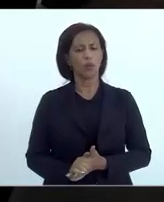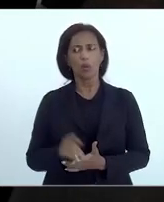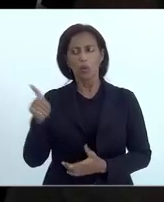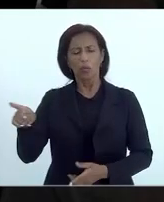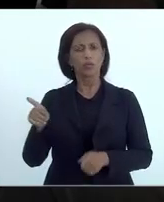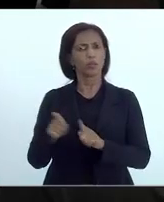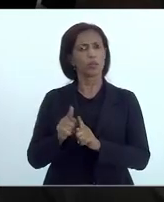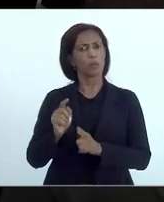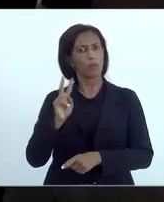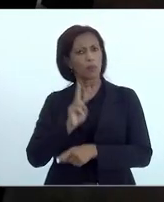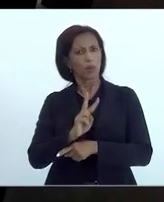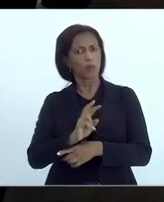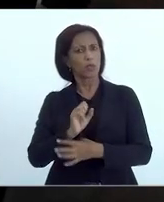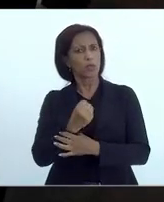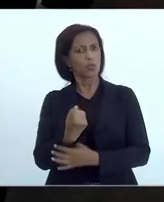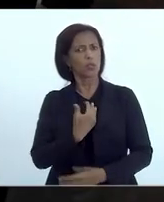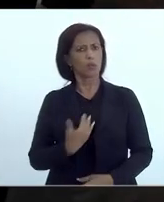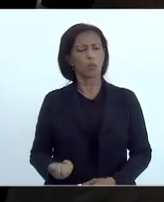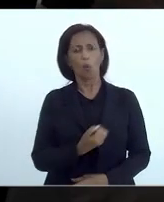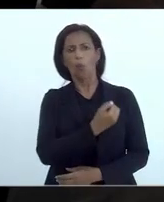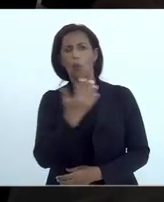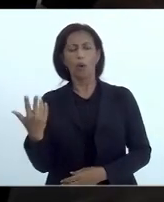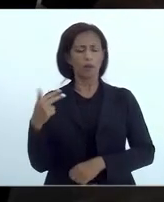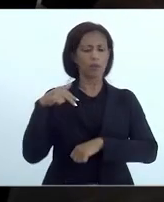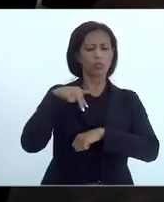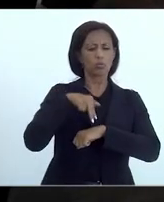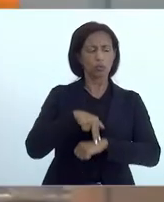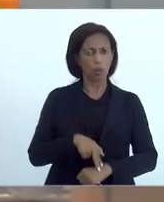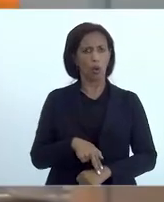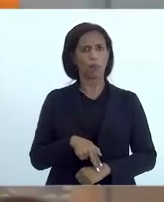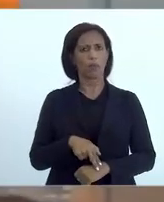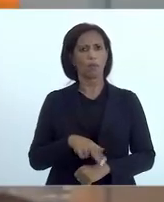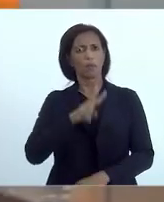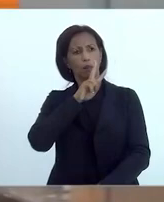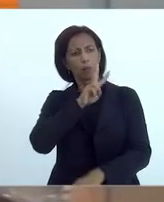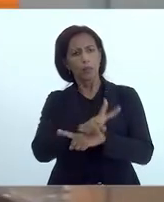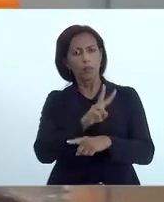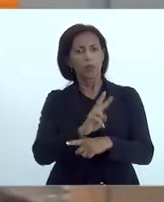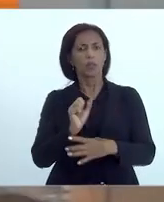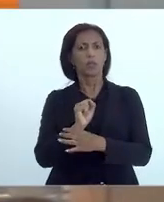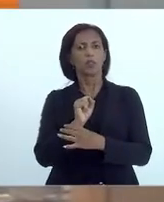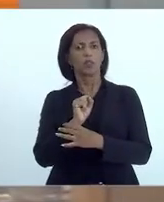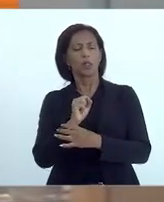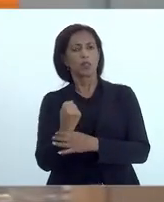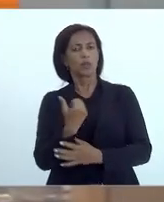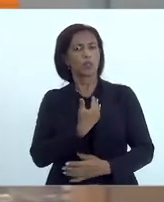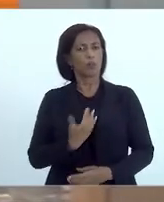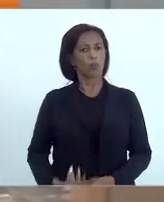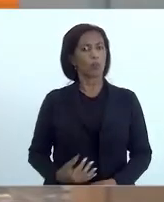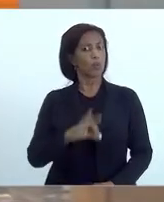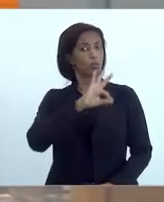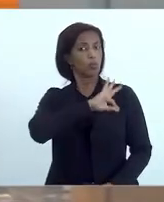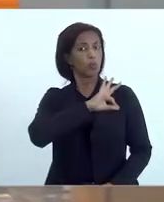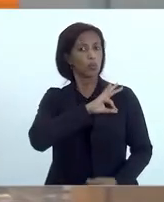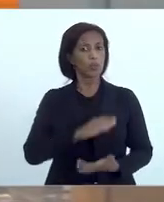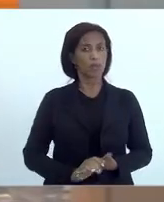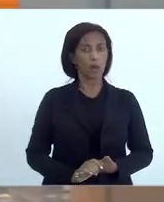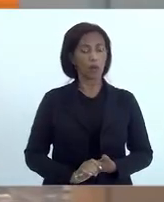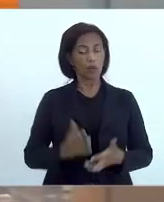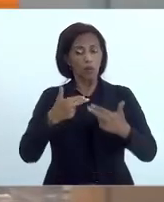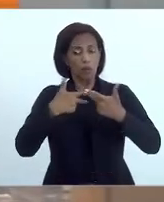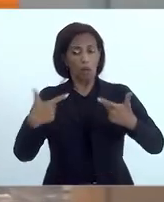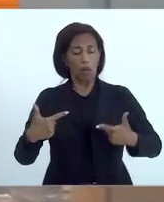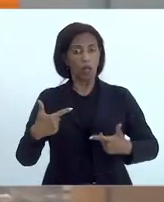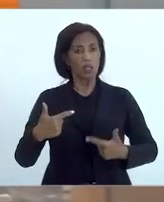seleção defensor da Segurança Pública quantas vezes sobe à Tribuna para sair em defesa da Segurança Pública do policial e com a